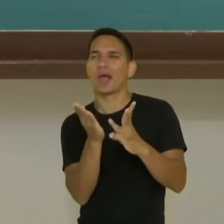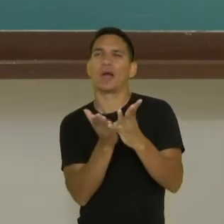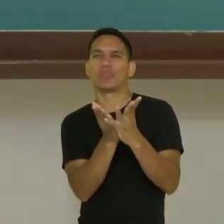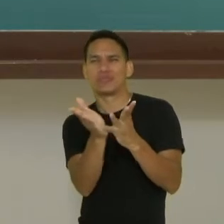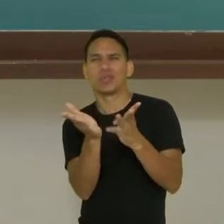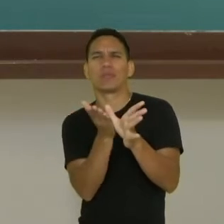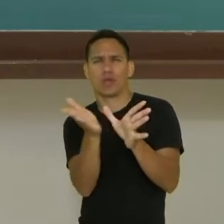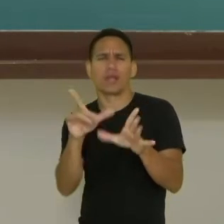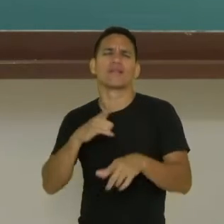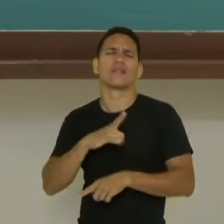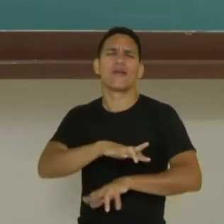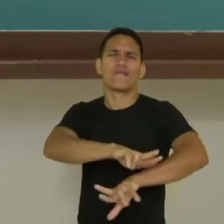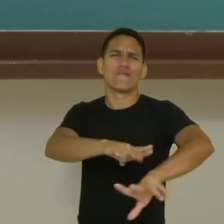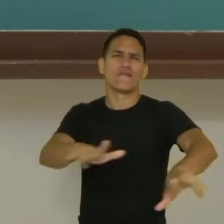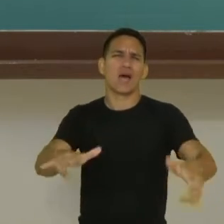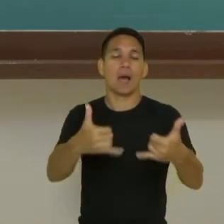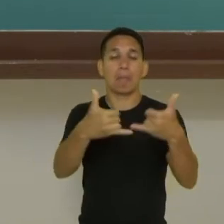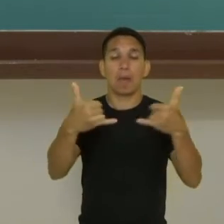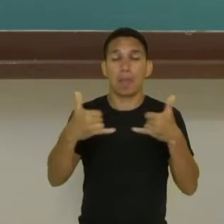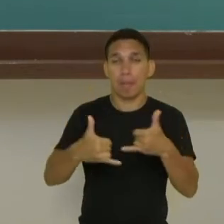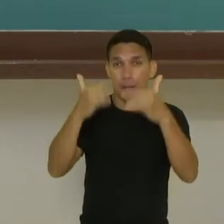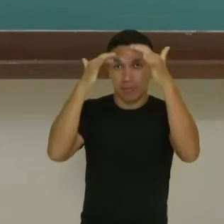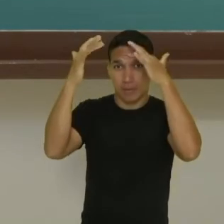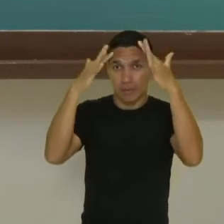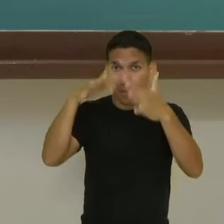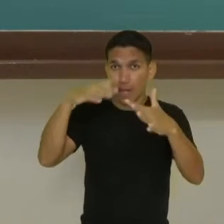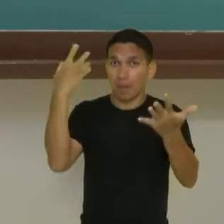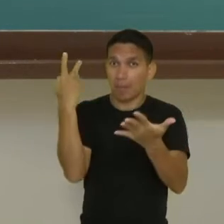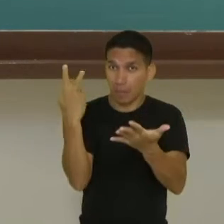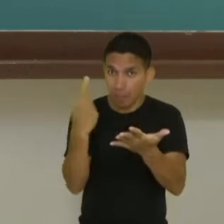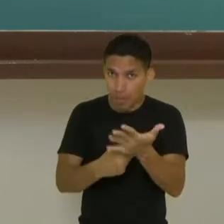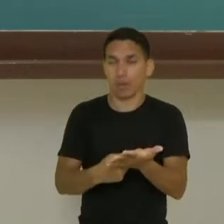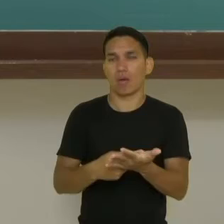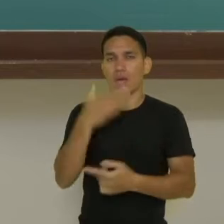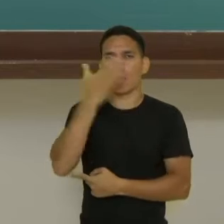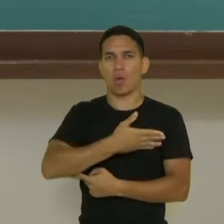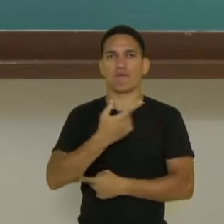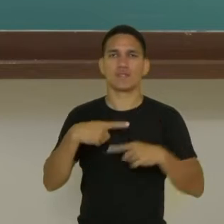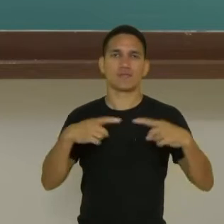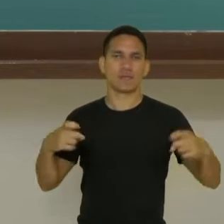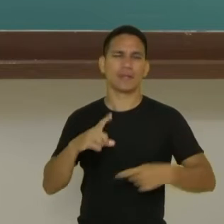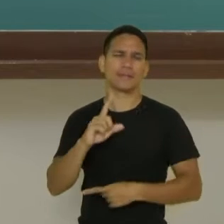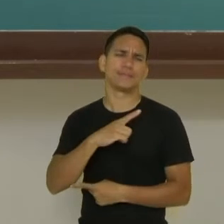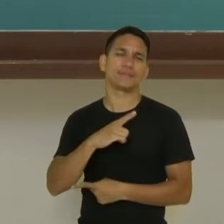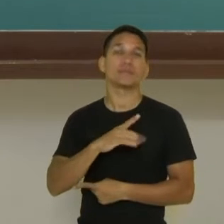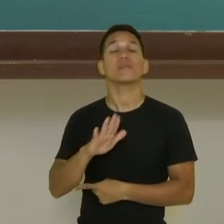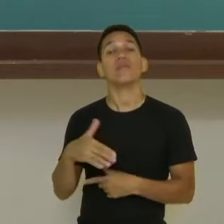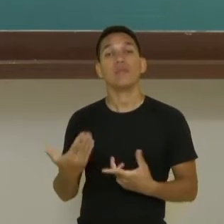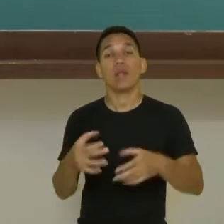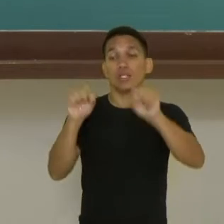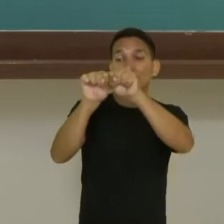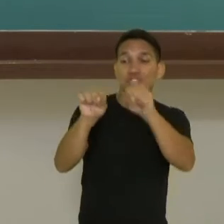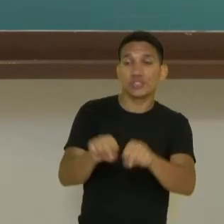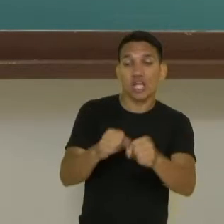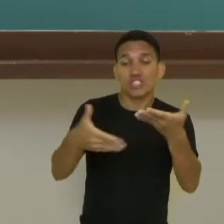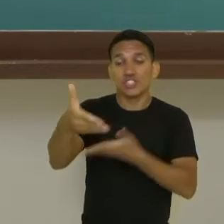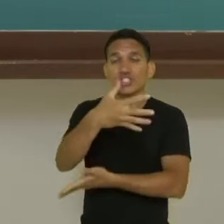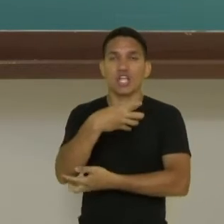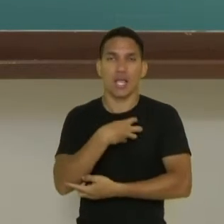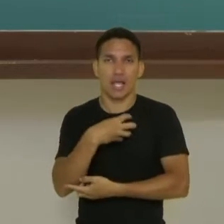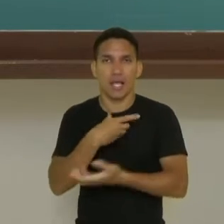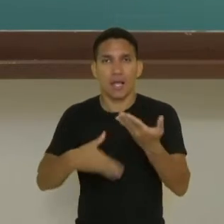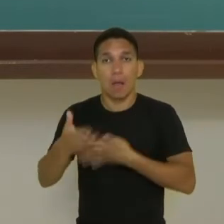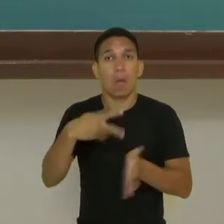correntes antropológicas, aí sim, científicas. Até então, o sistema ainda se dava, né,